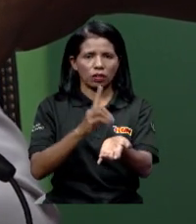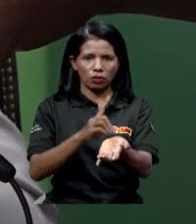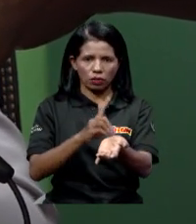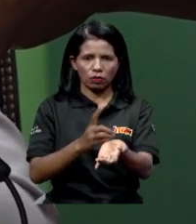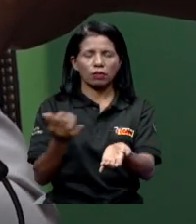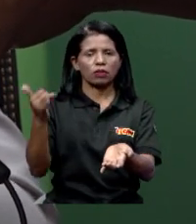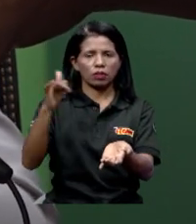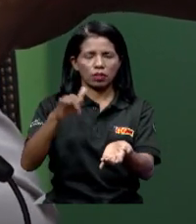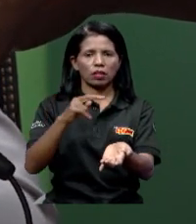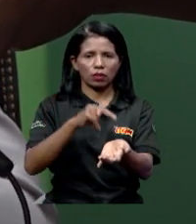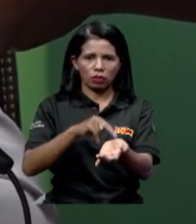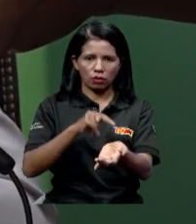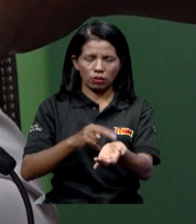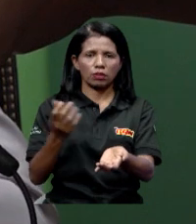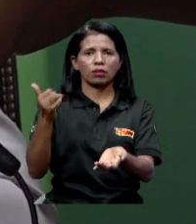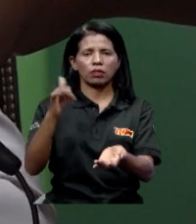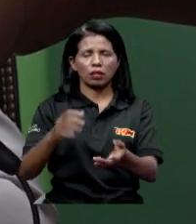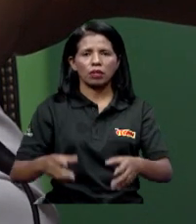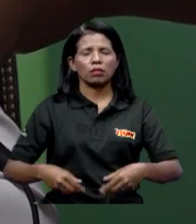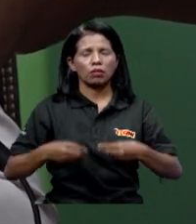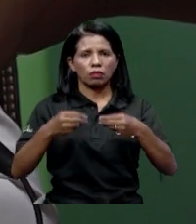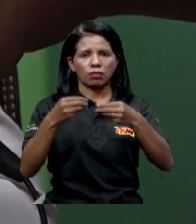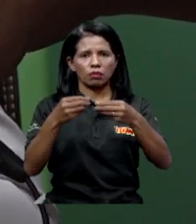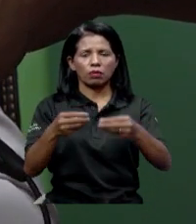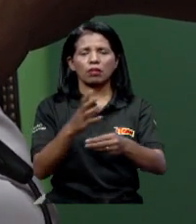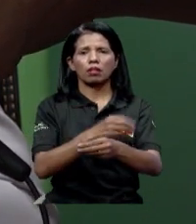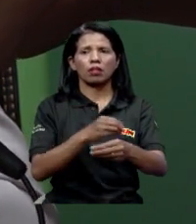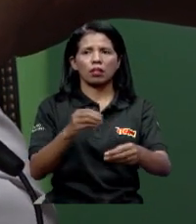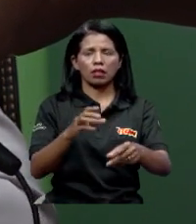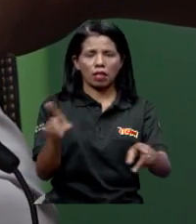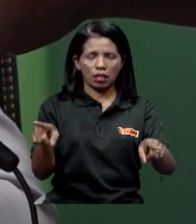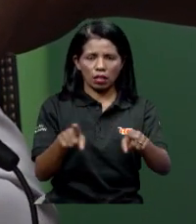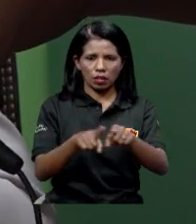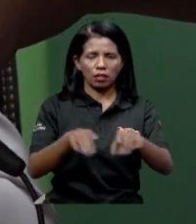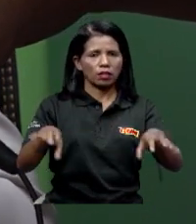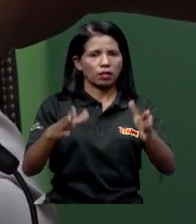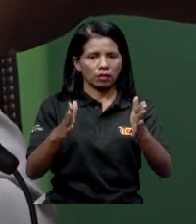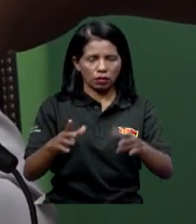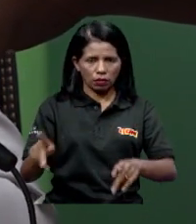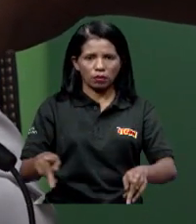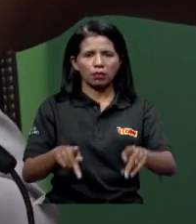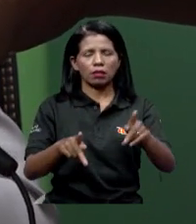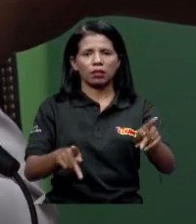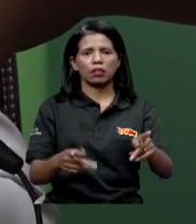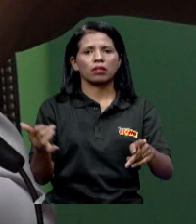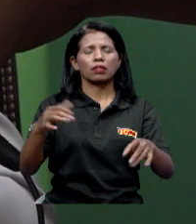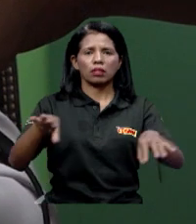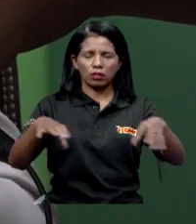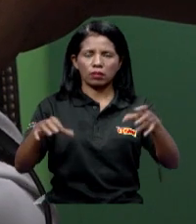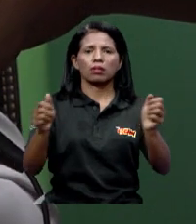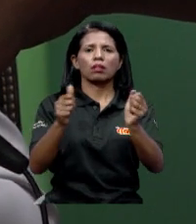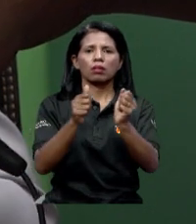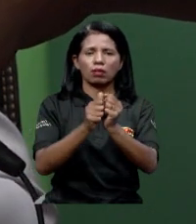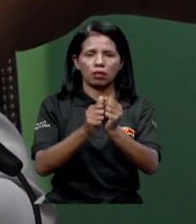maka doranti ne official ga formalmente siran ne sanduni funcionari publik ne maka doranti ne siris ne ho